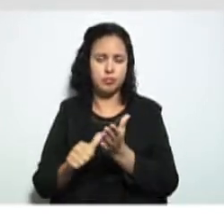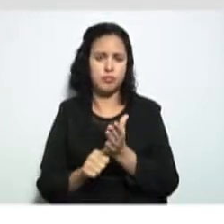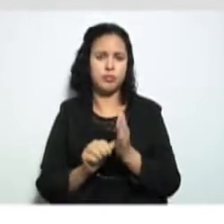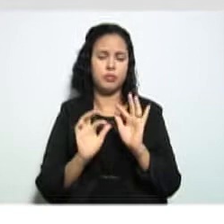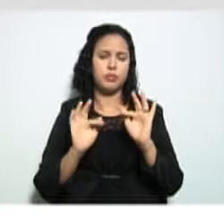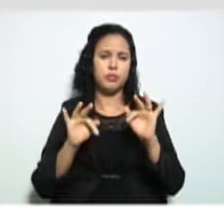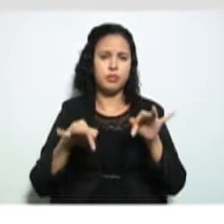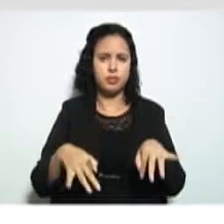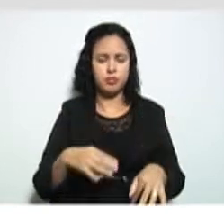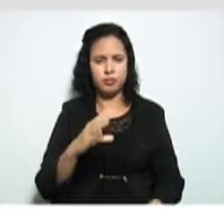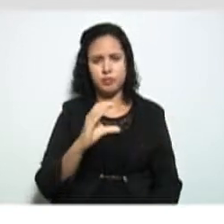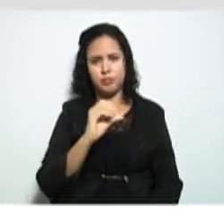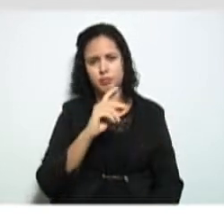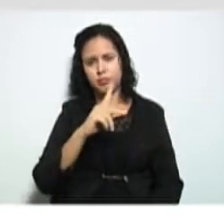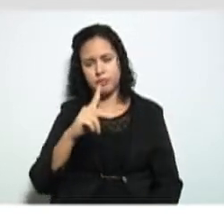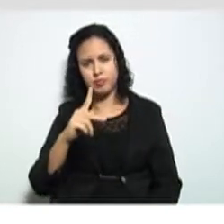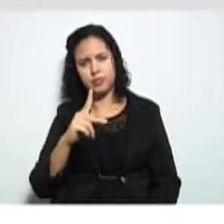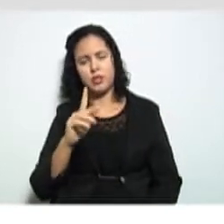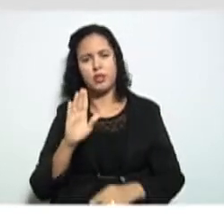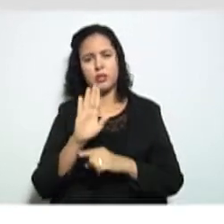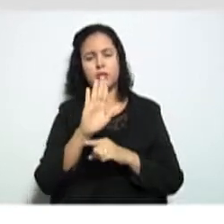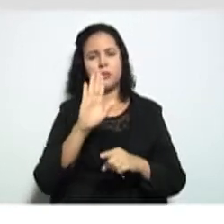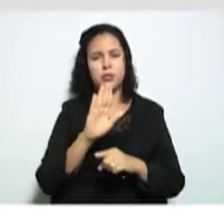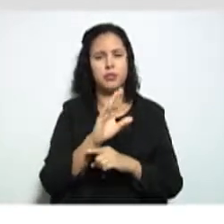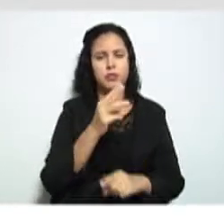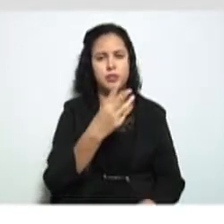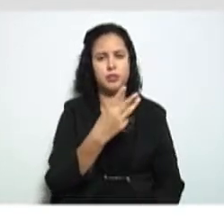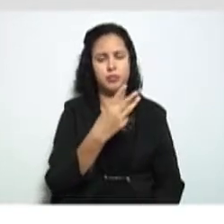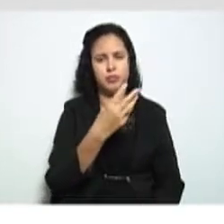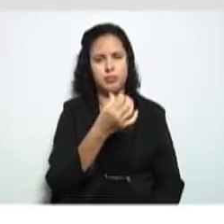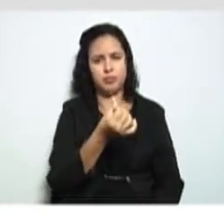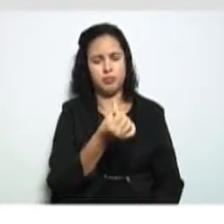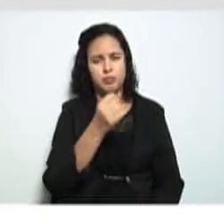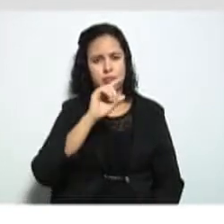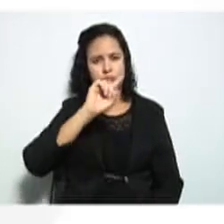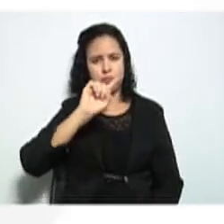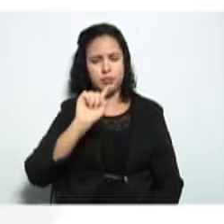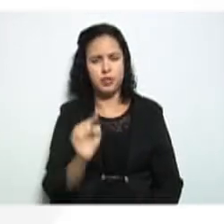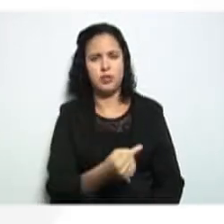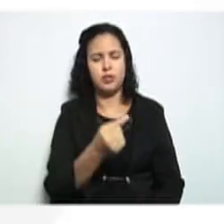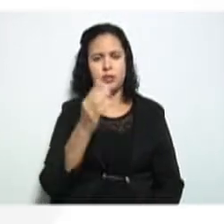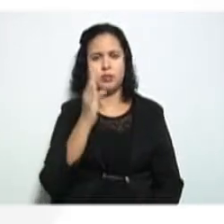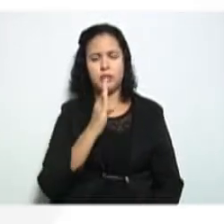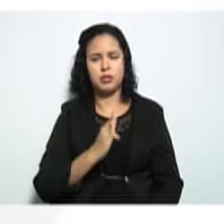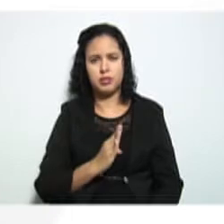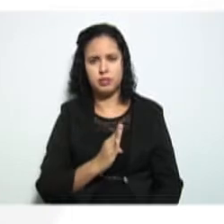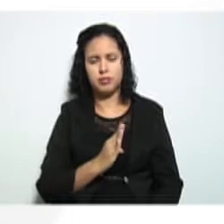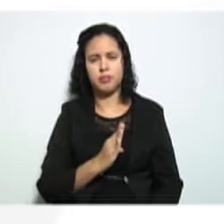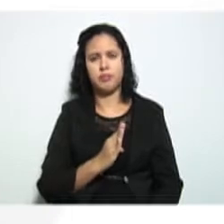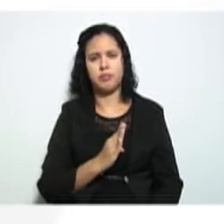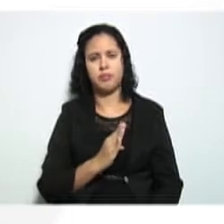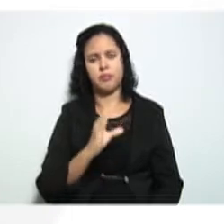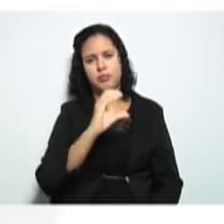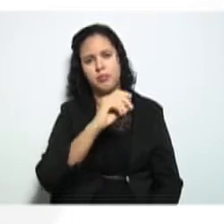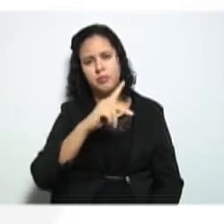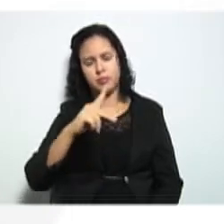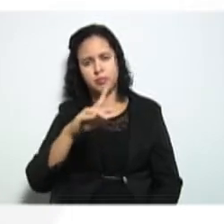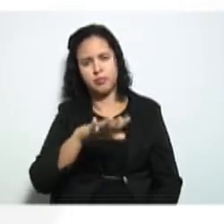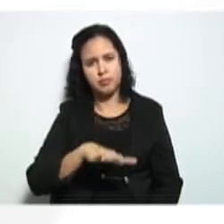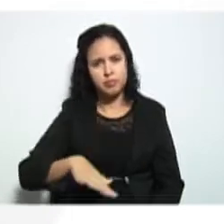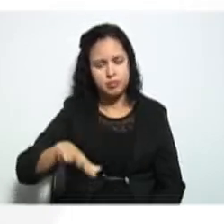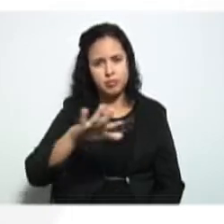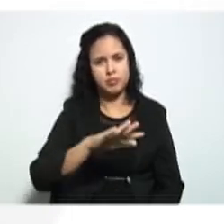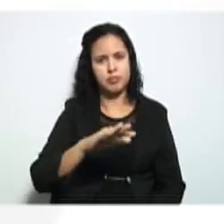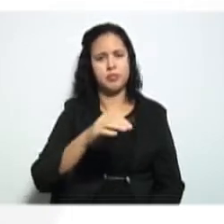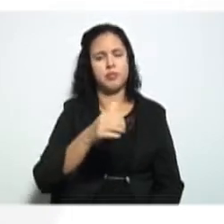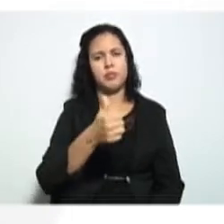o cooperativismo beneficia 36 milhões de brasileiros. E essas cooperativas atuam em 13